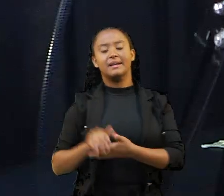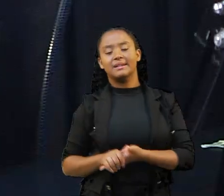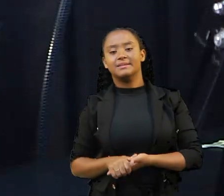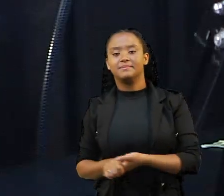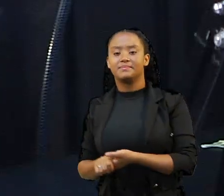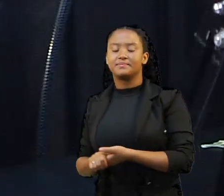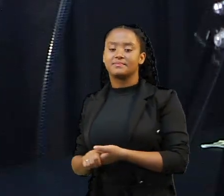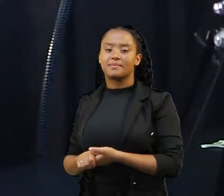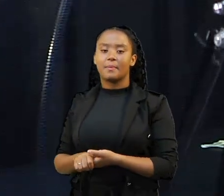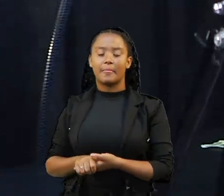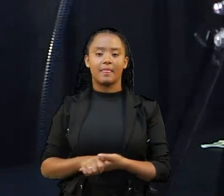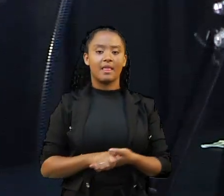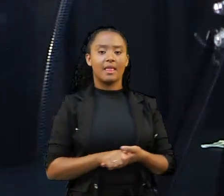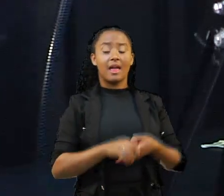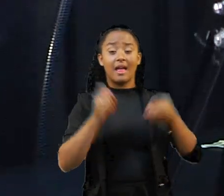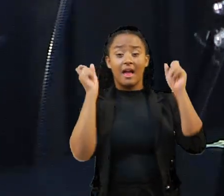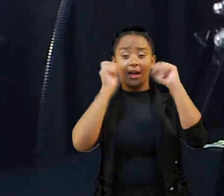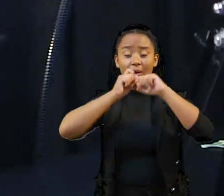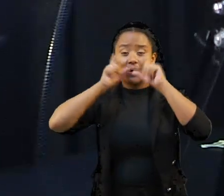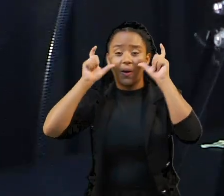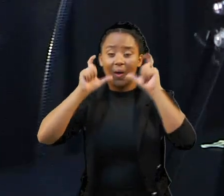chamar.